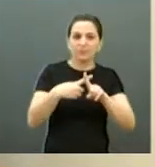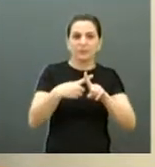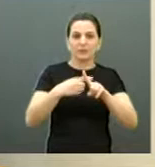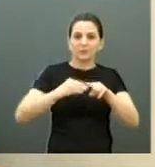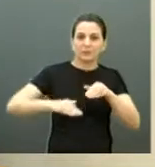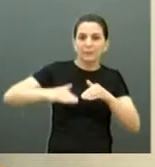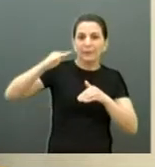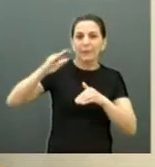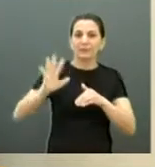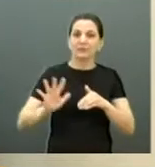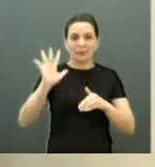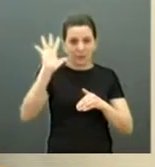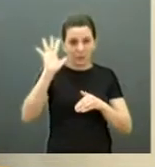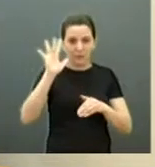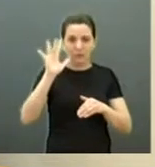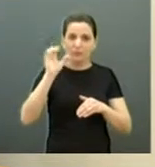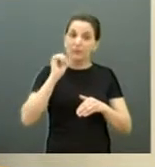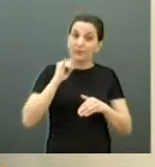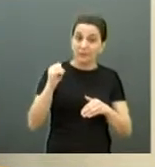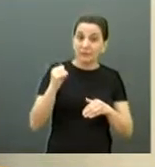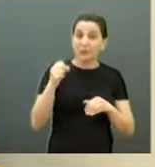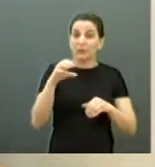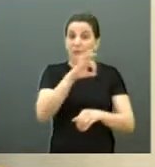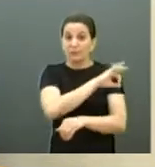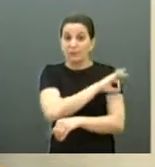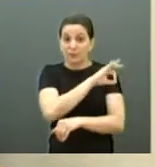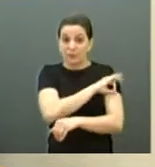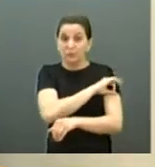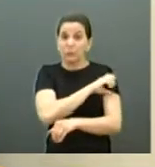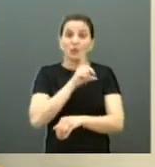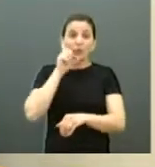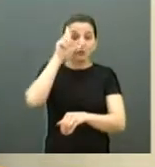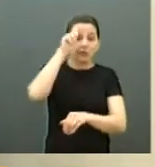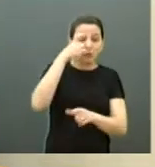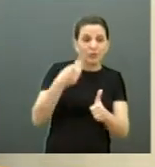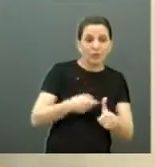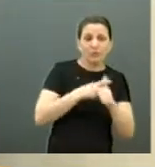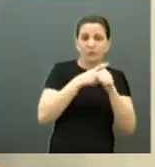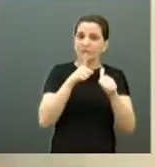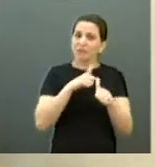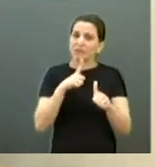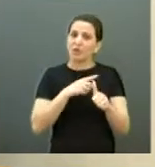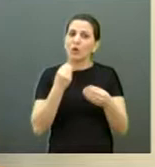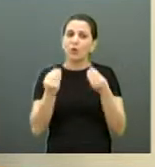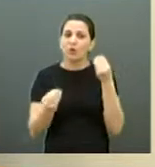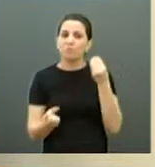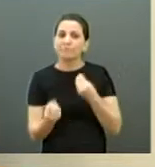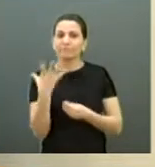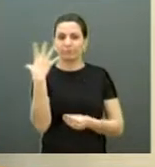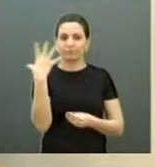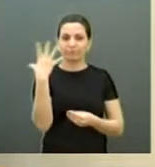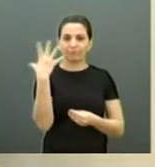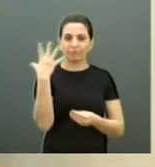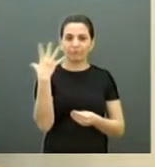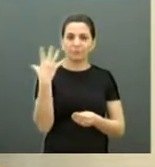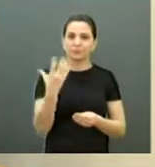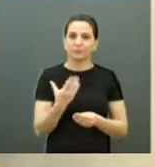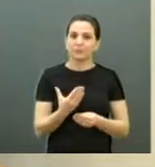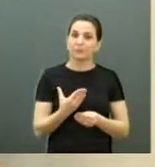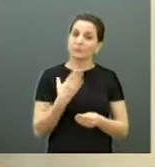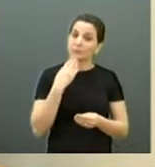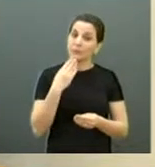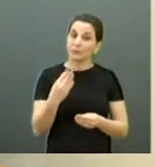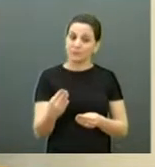se a prefeitura está endividada se a prefeitura tem dificuldade como que isso pode estar acontecendo então eu estou